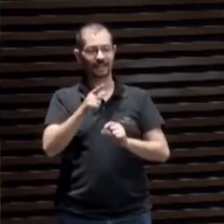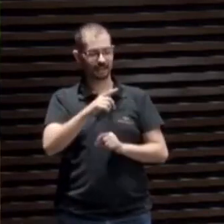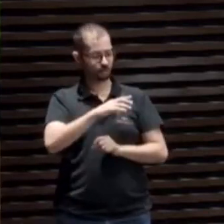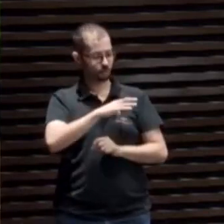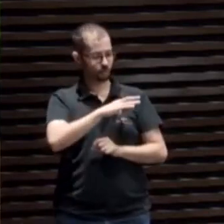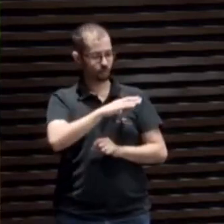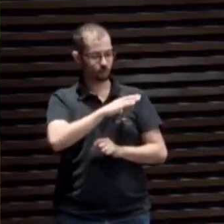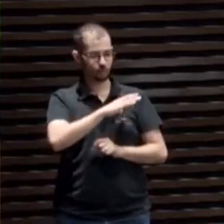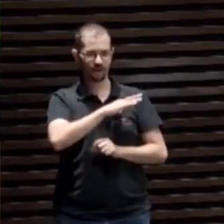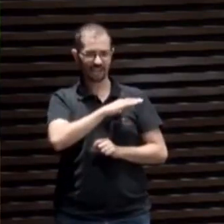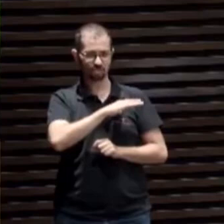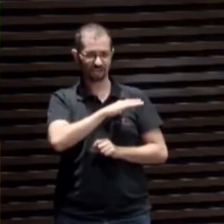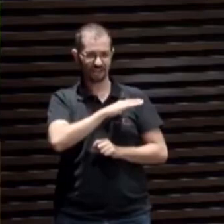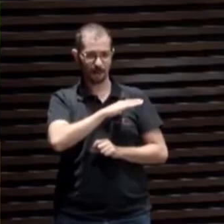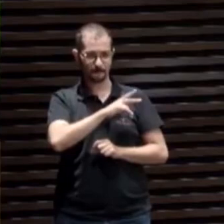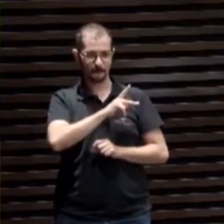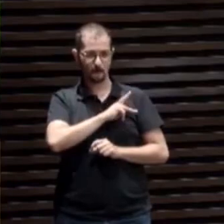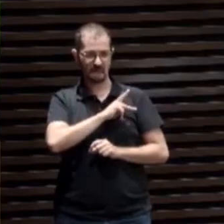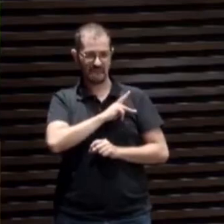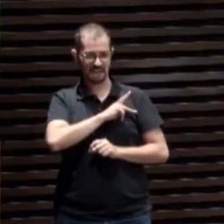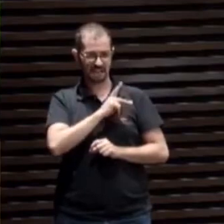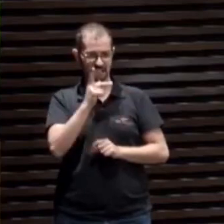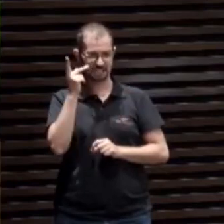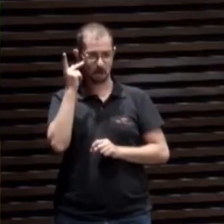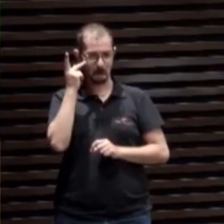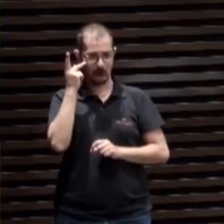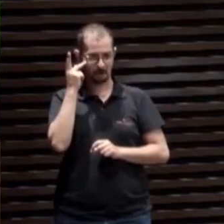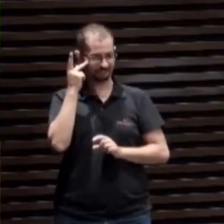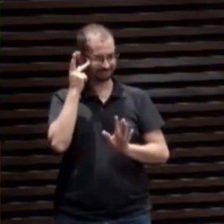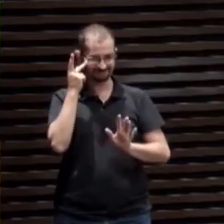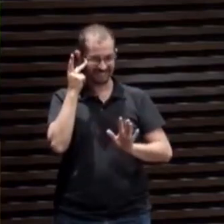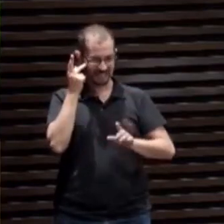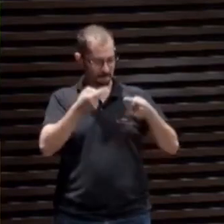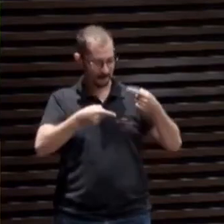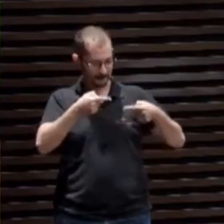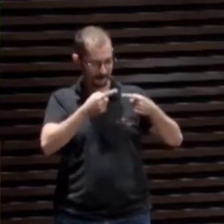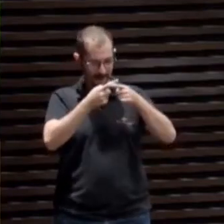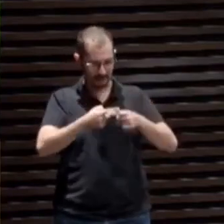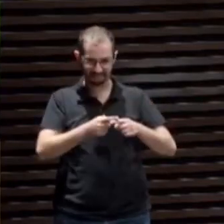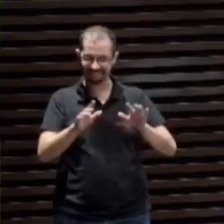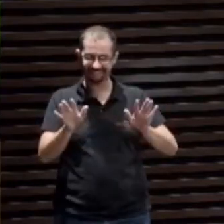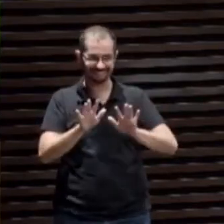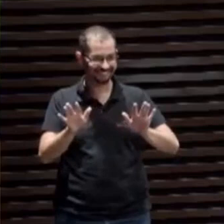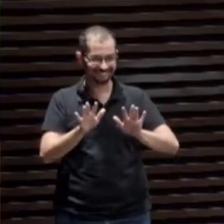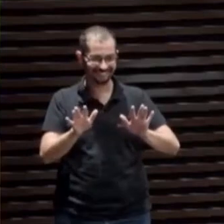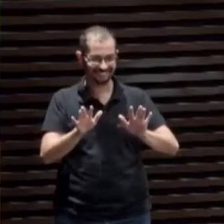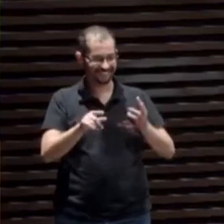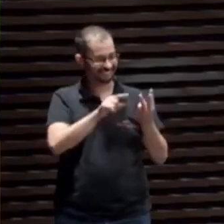Corinthians, Palmeiras, São Paulo. Eles não disputam, eles